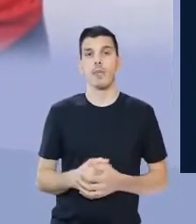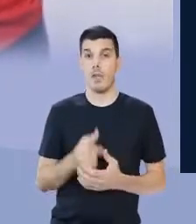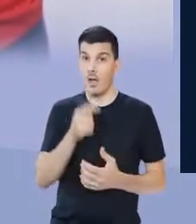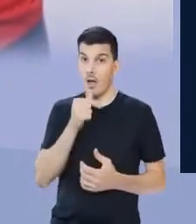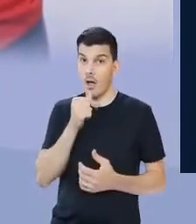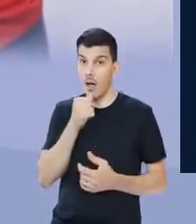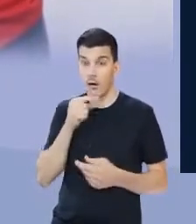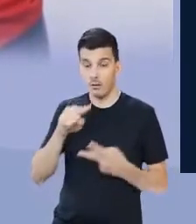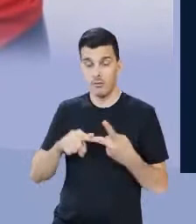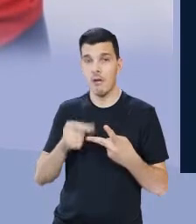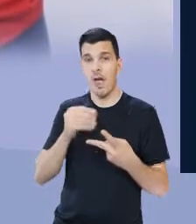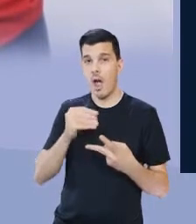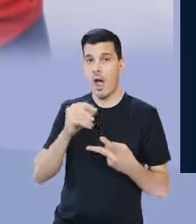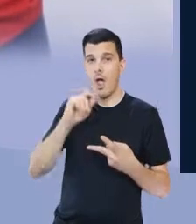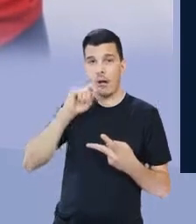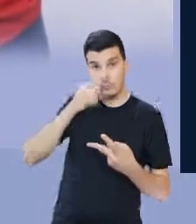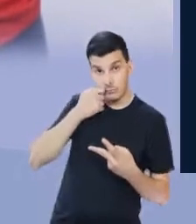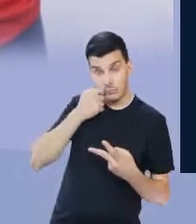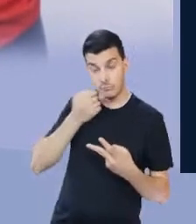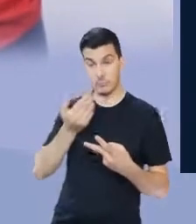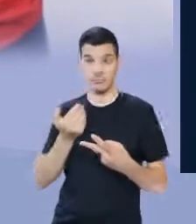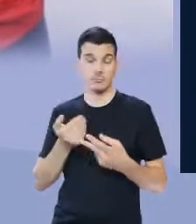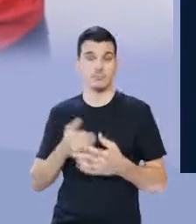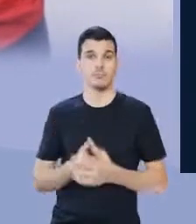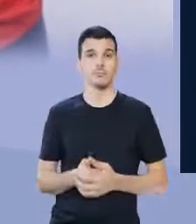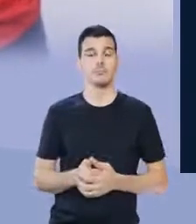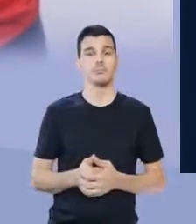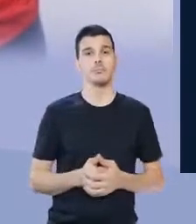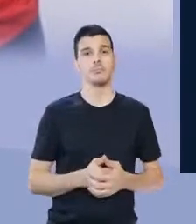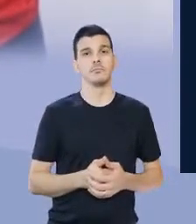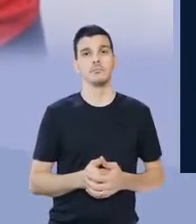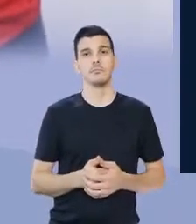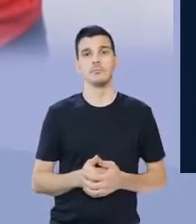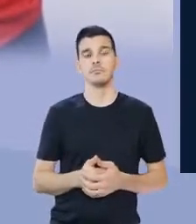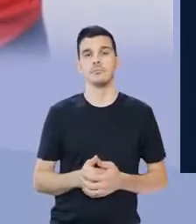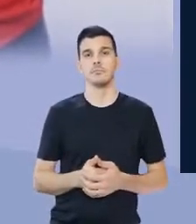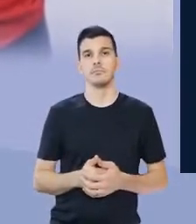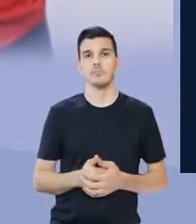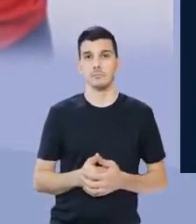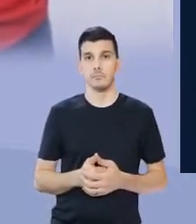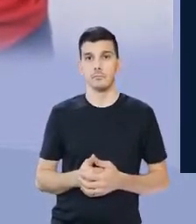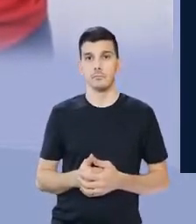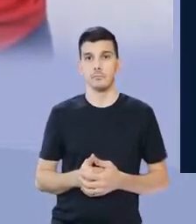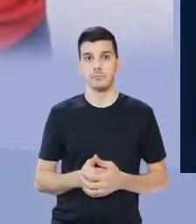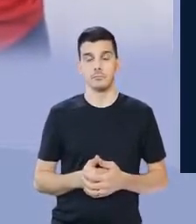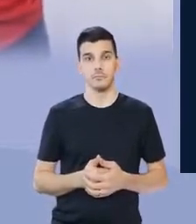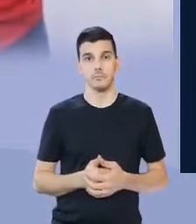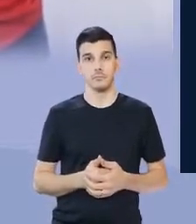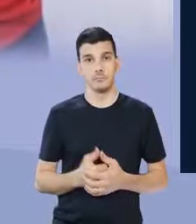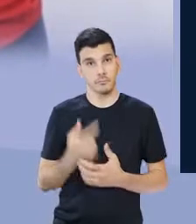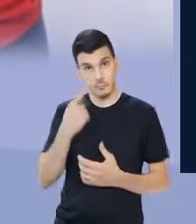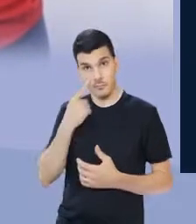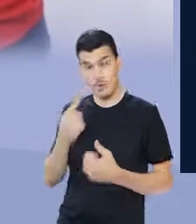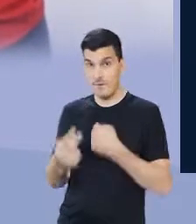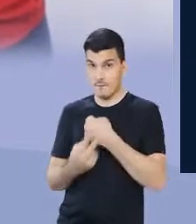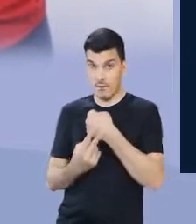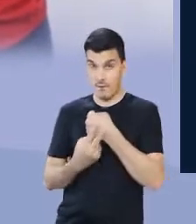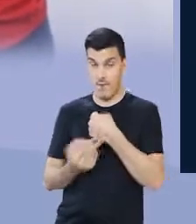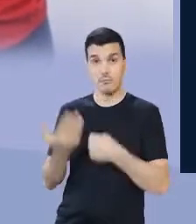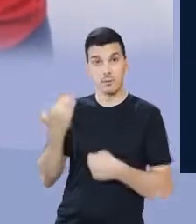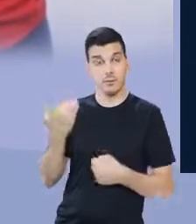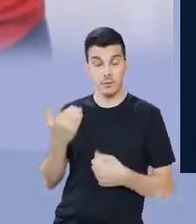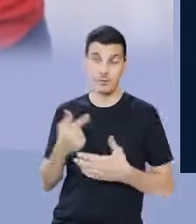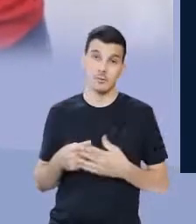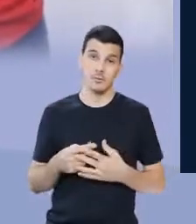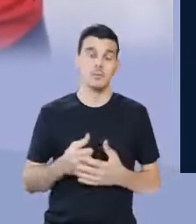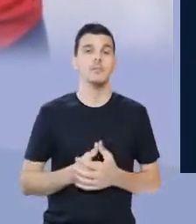Então, he didn't drink water and didn't eat bread. Então, no caso, esses verbos no afirmativo que estão no